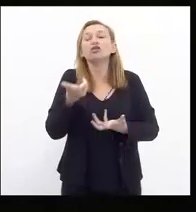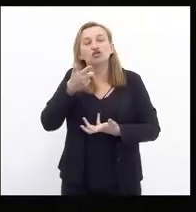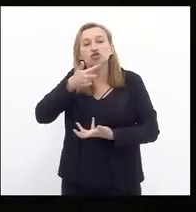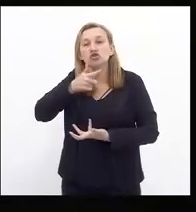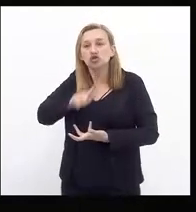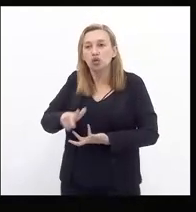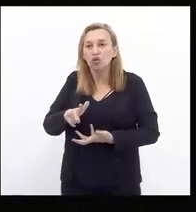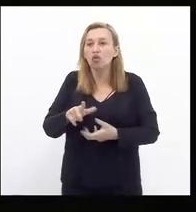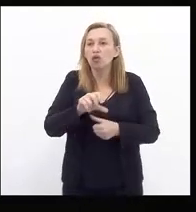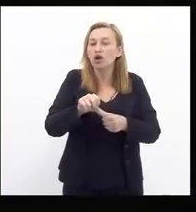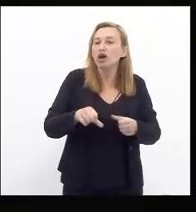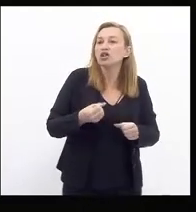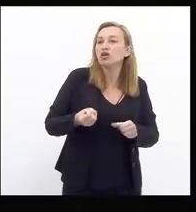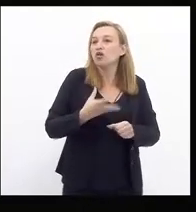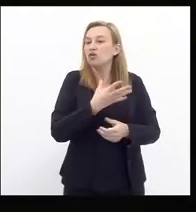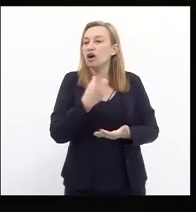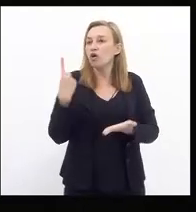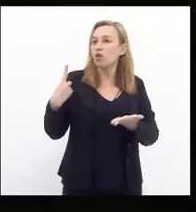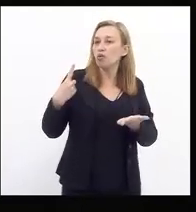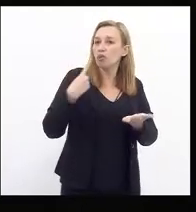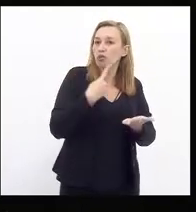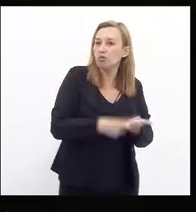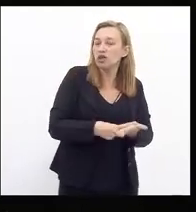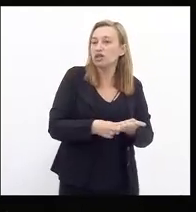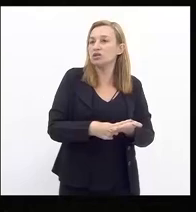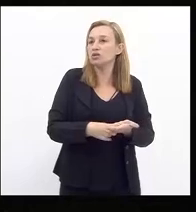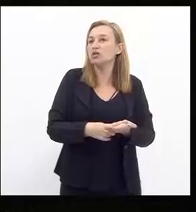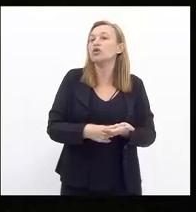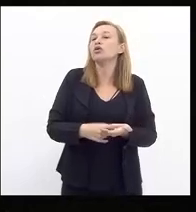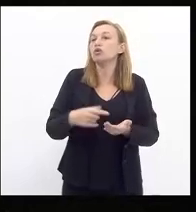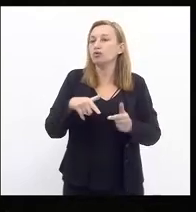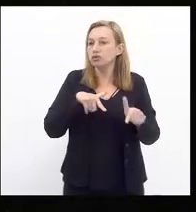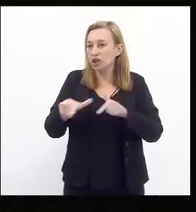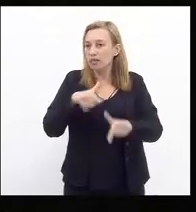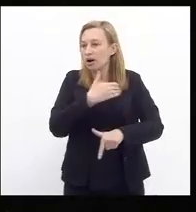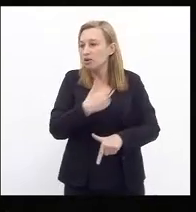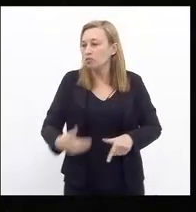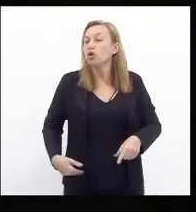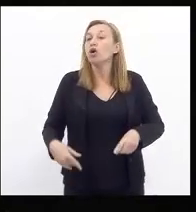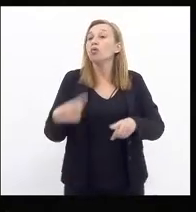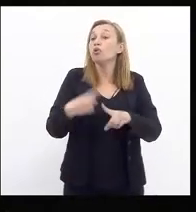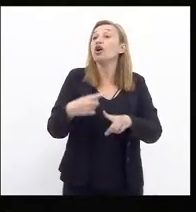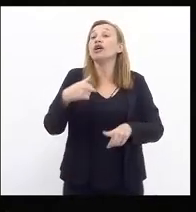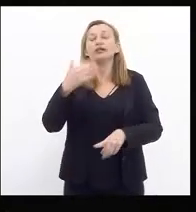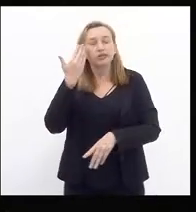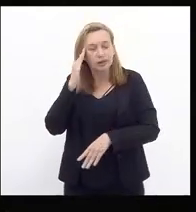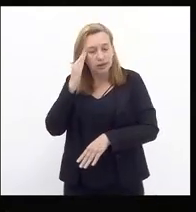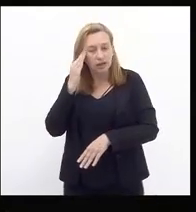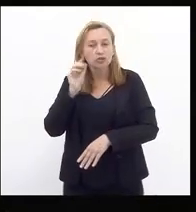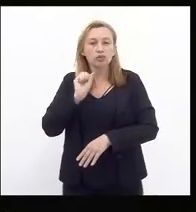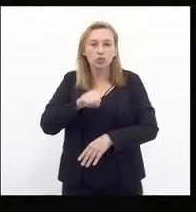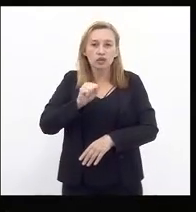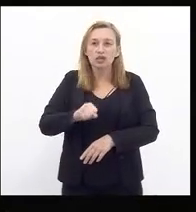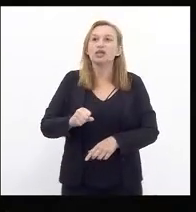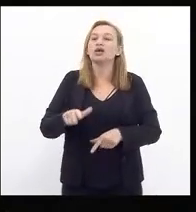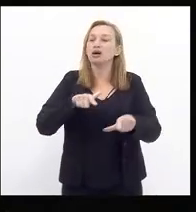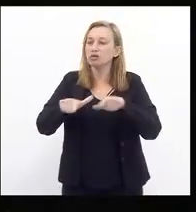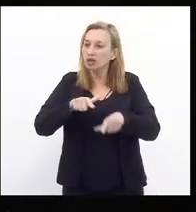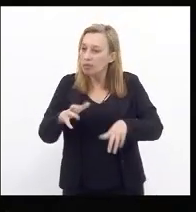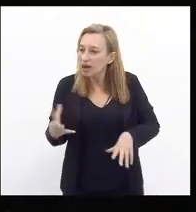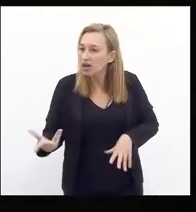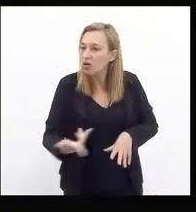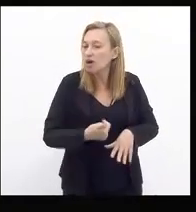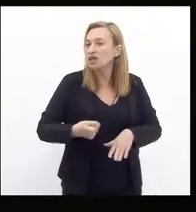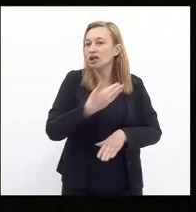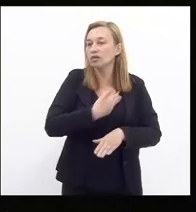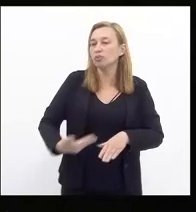mais uma vez renovar que o meu compromisso com serviço público porque eu entendo que é o serviço público de qualidade